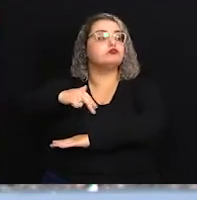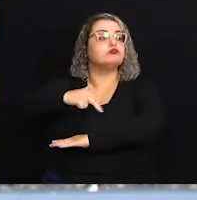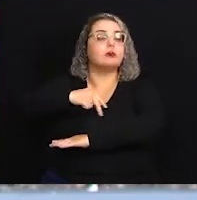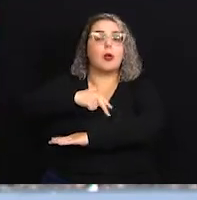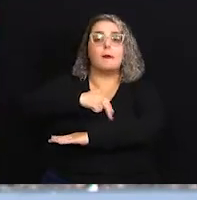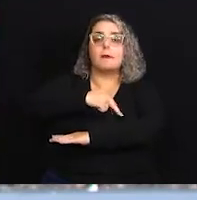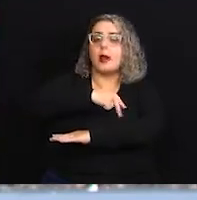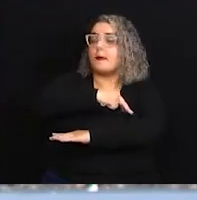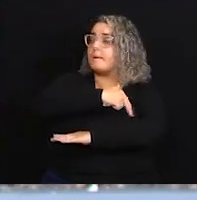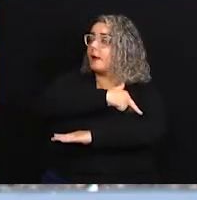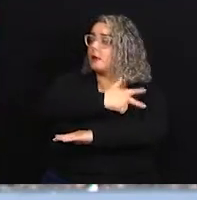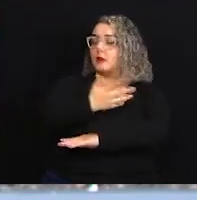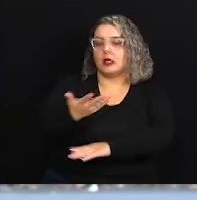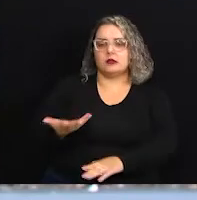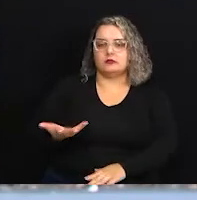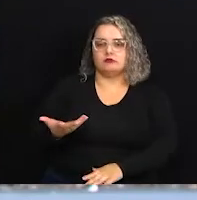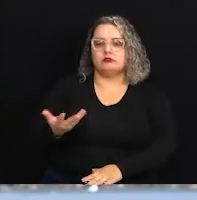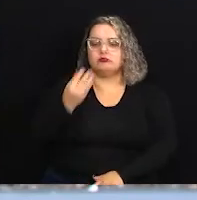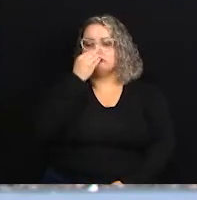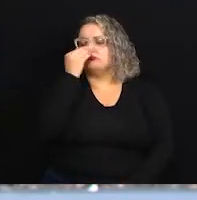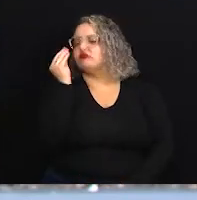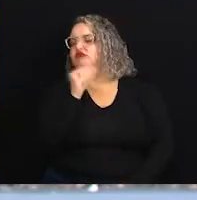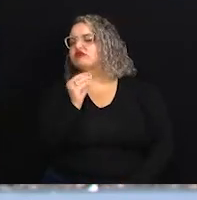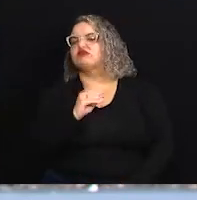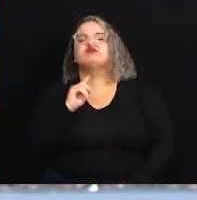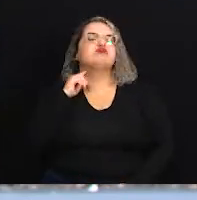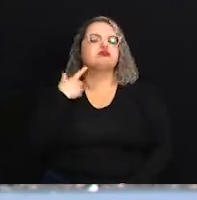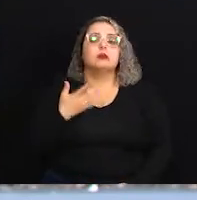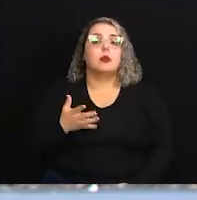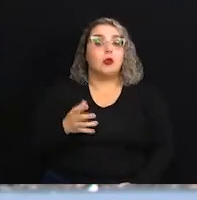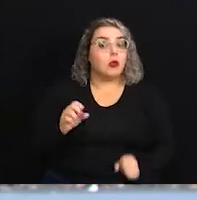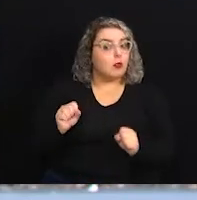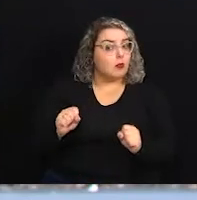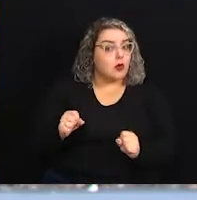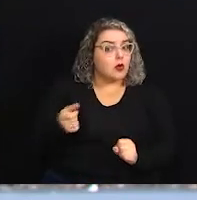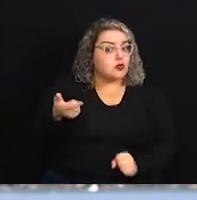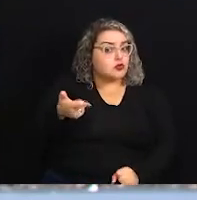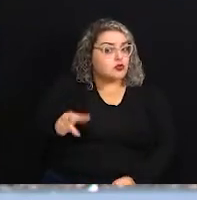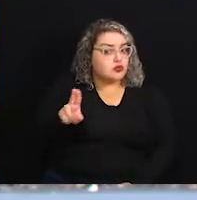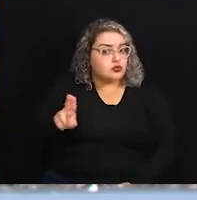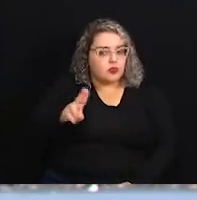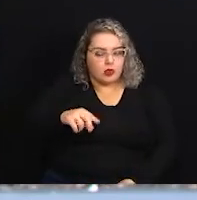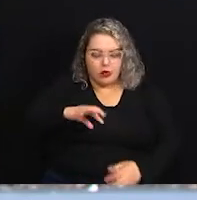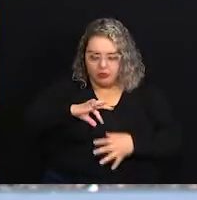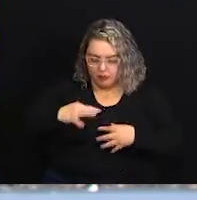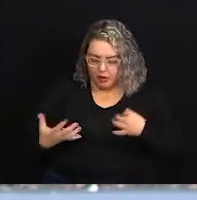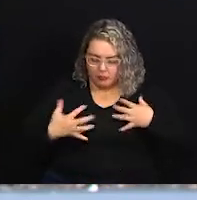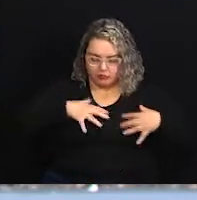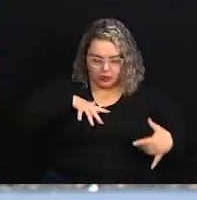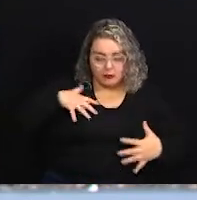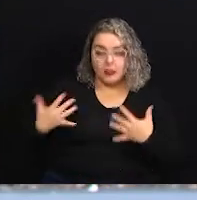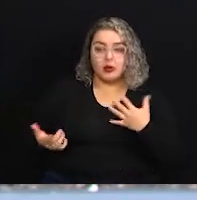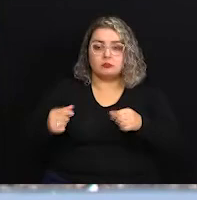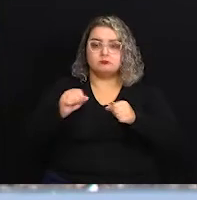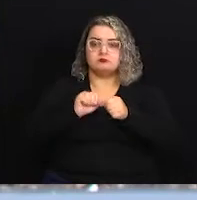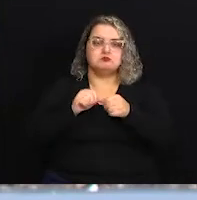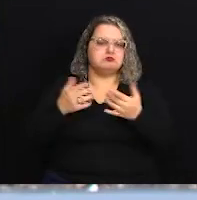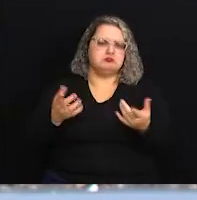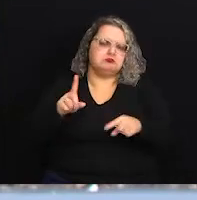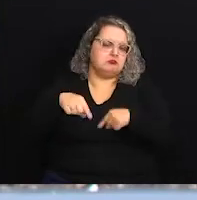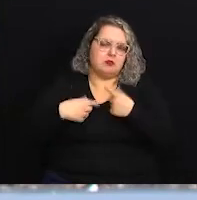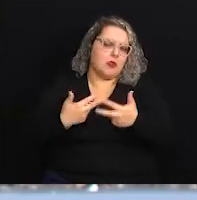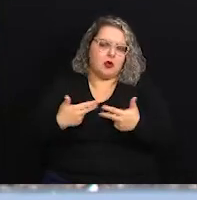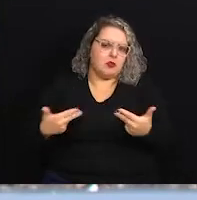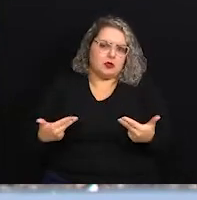dizer que você vai simplesmente descartar e jogar no lixo. Você pode reaproveitar, desmancha esse vestuário e faz